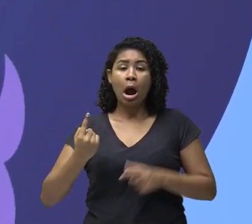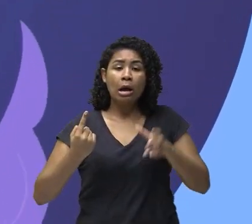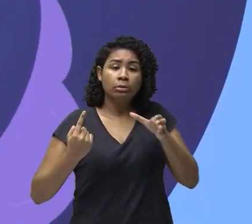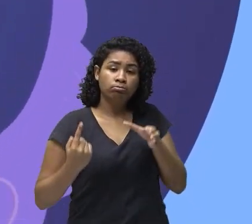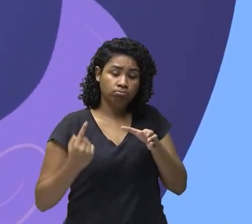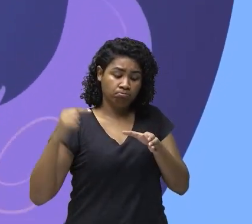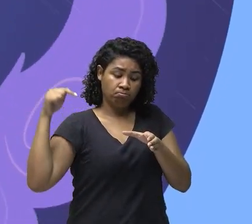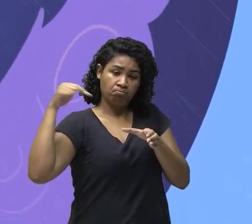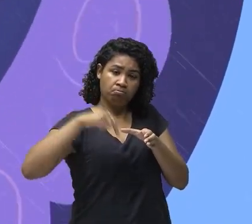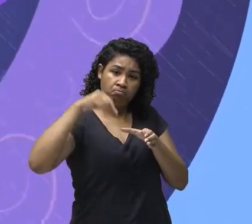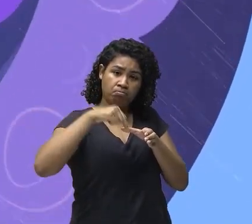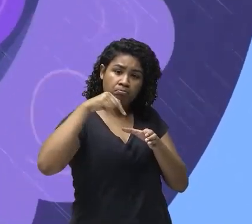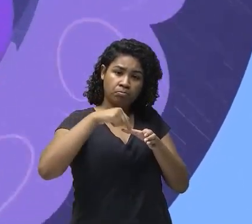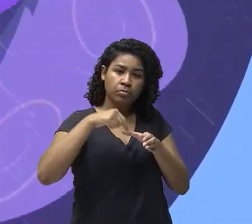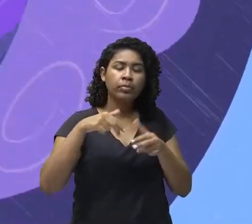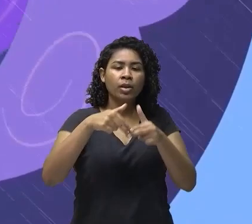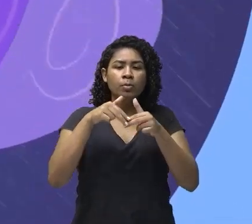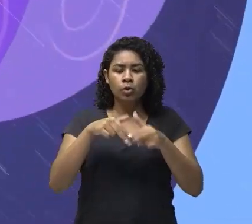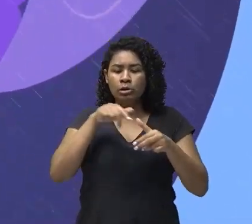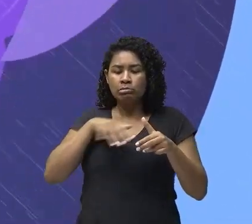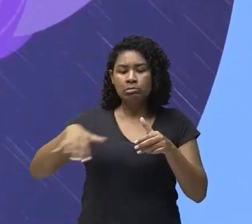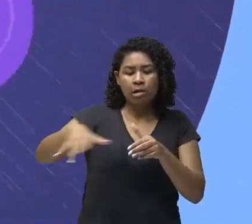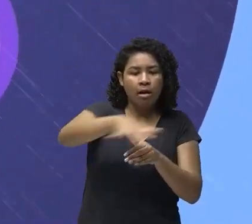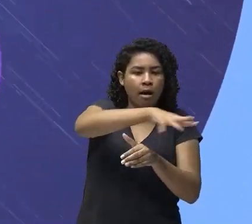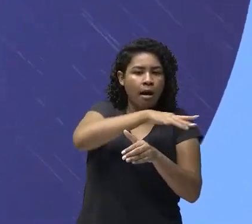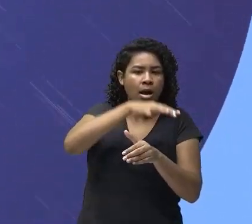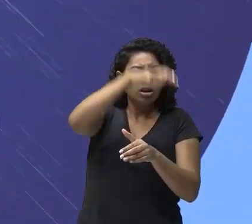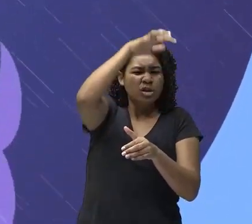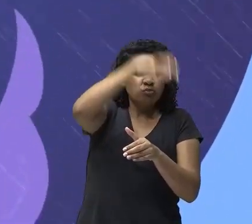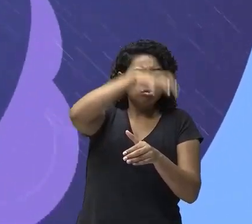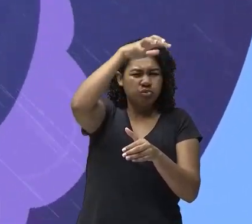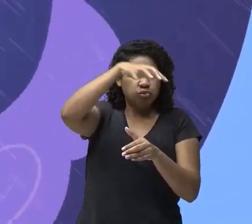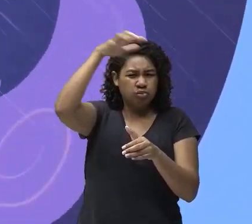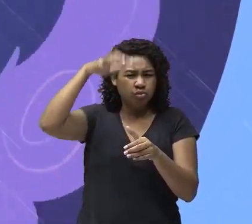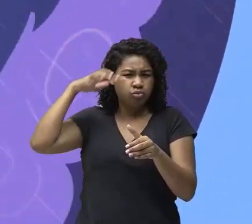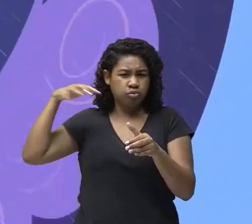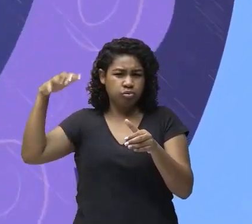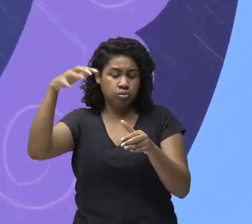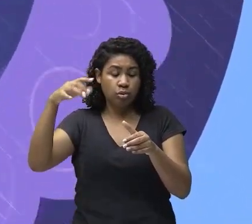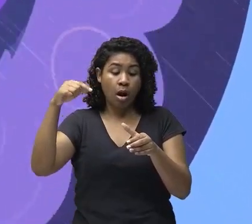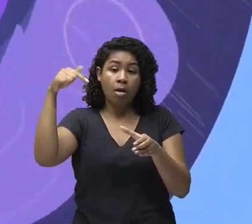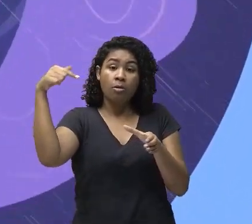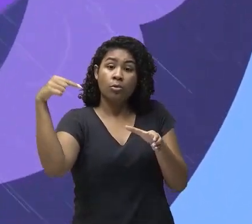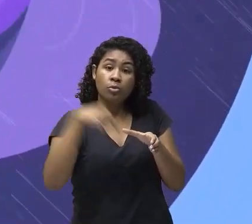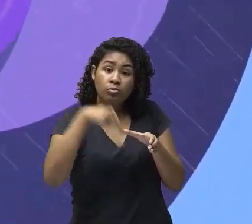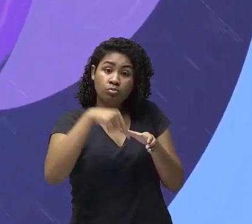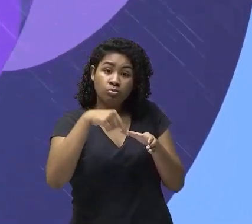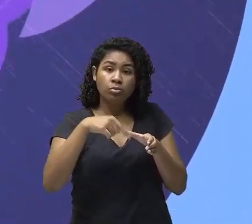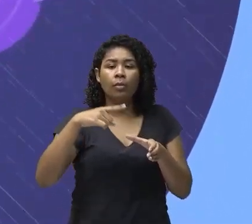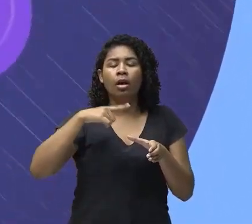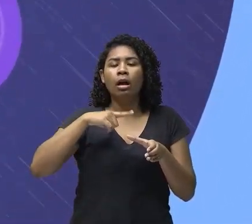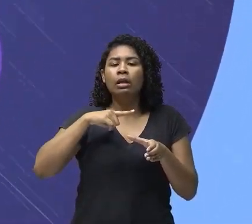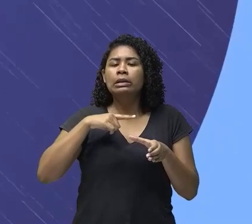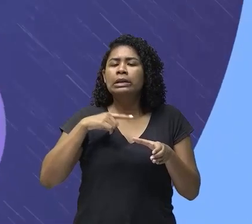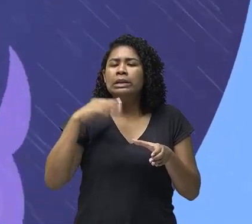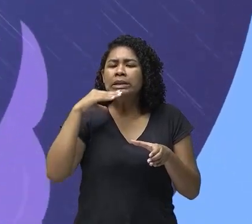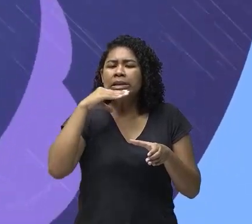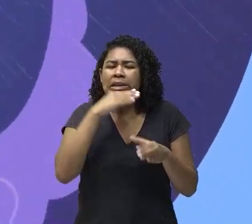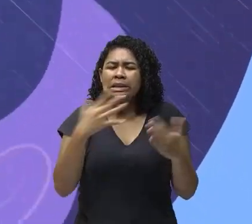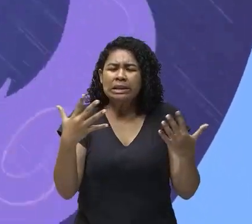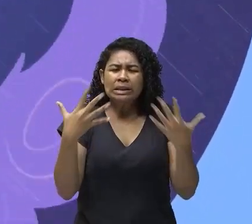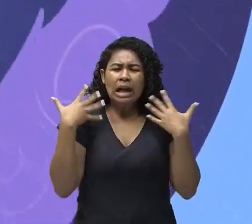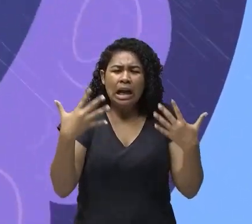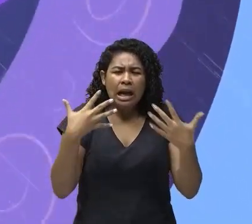área do furacão, chove e venta muito. No entanto, no olho dele faz muito calor, não há nuvens e não chove.